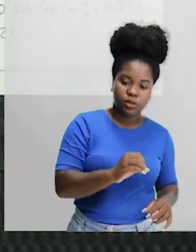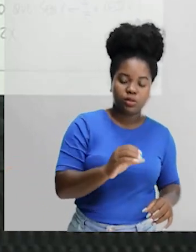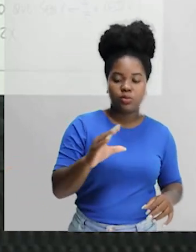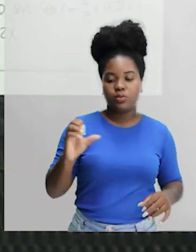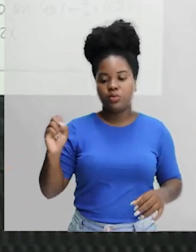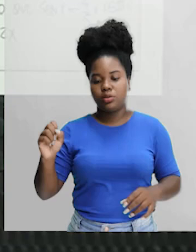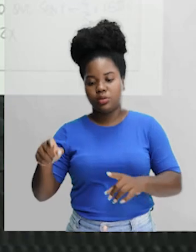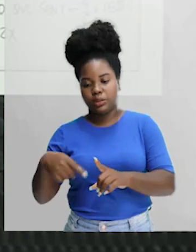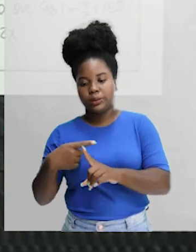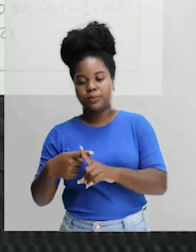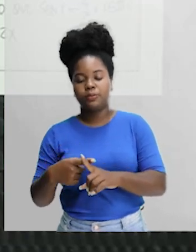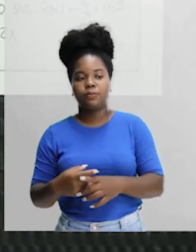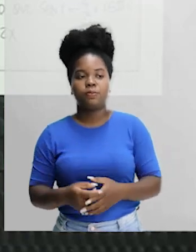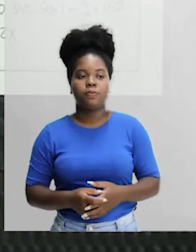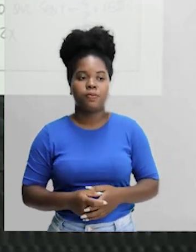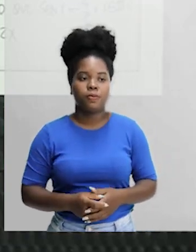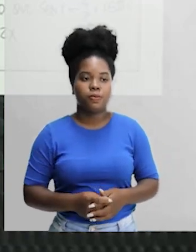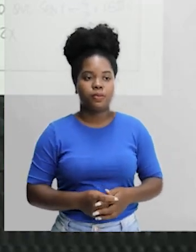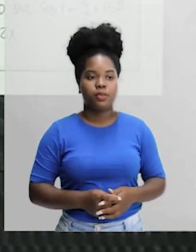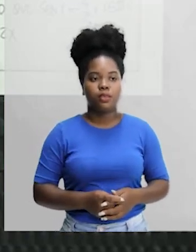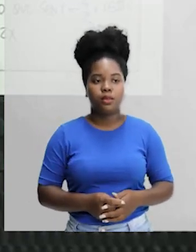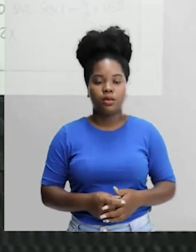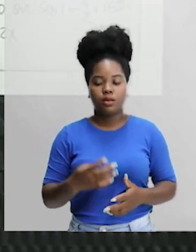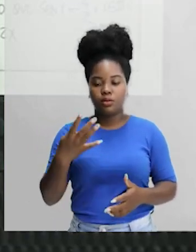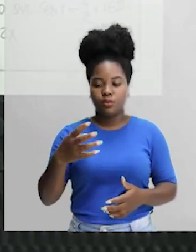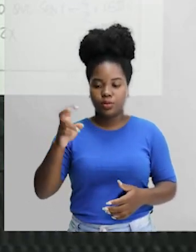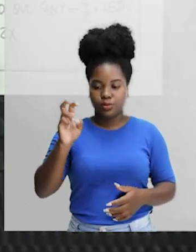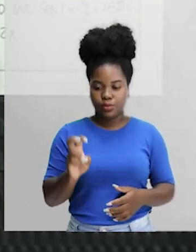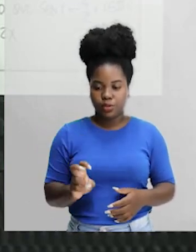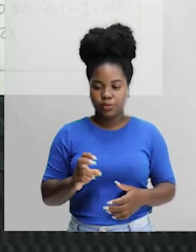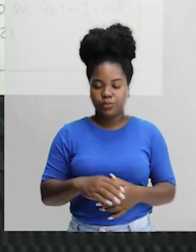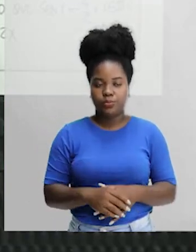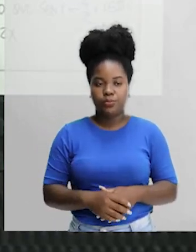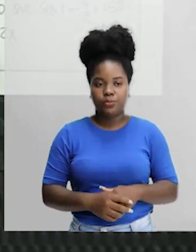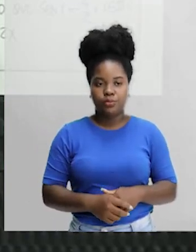o positivo, então não o negativo. Vai ficar 4/5.